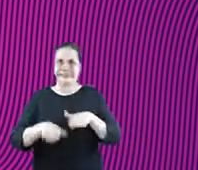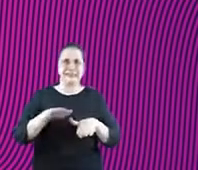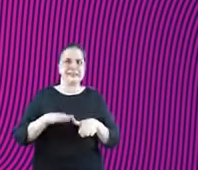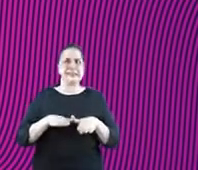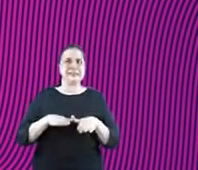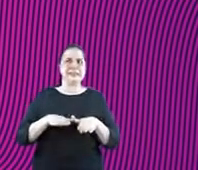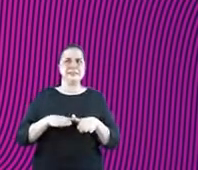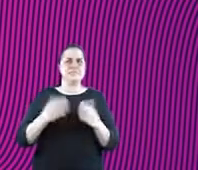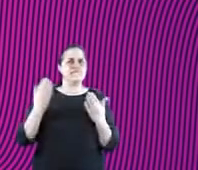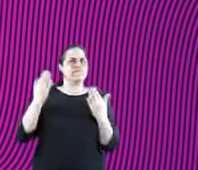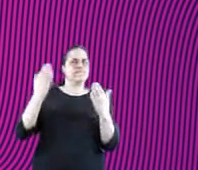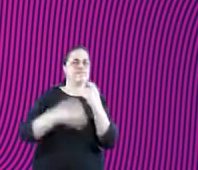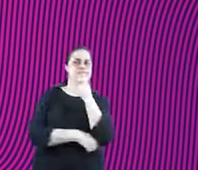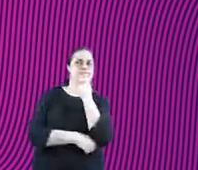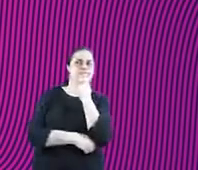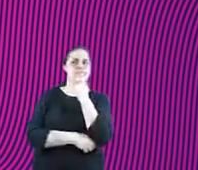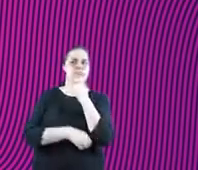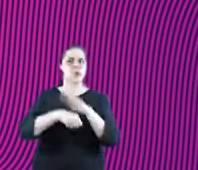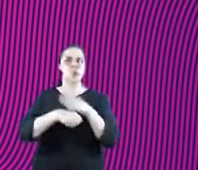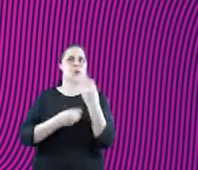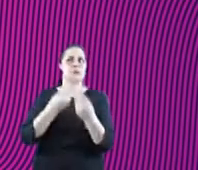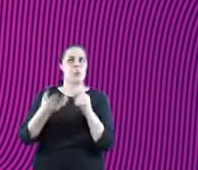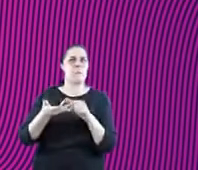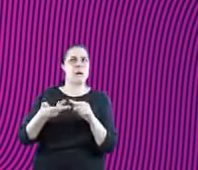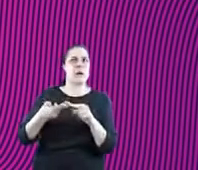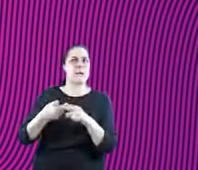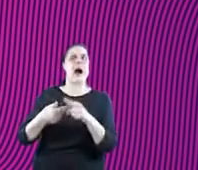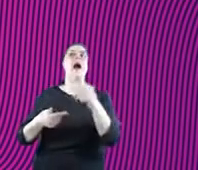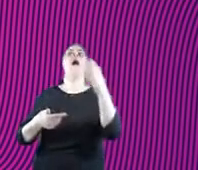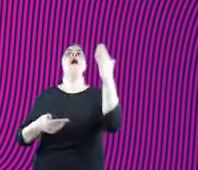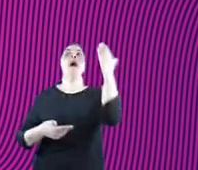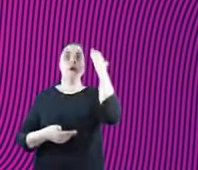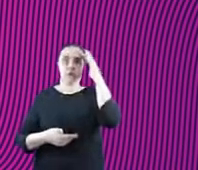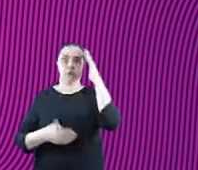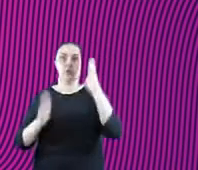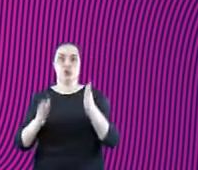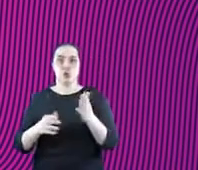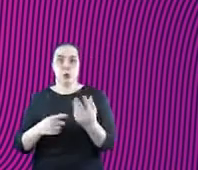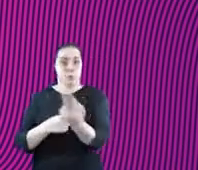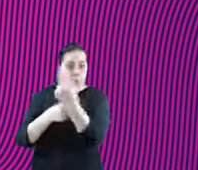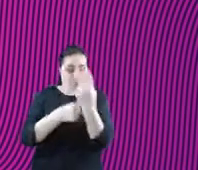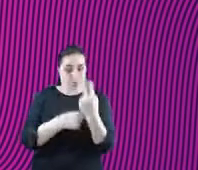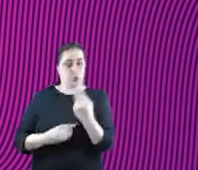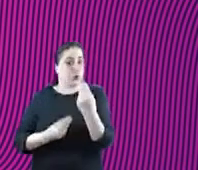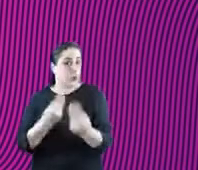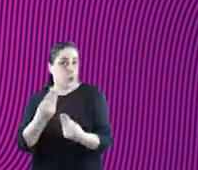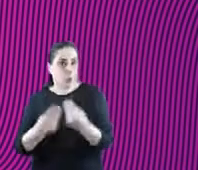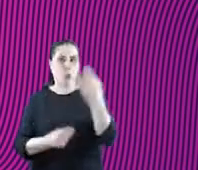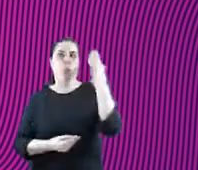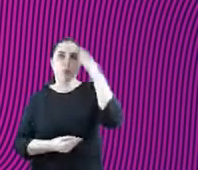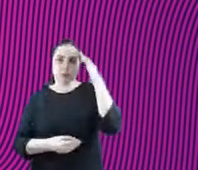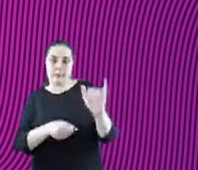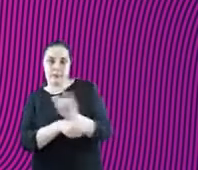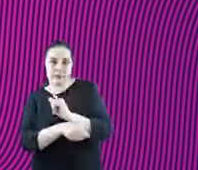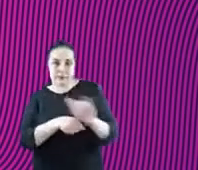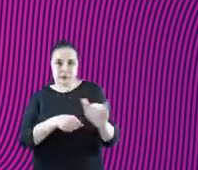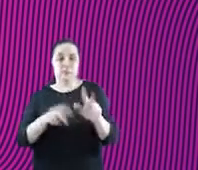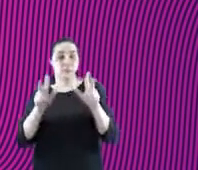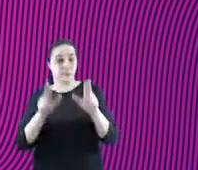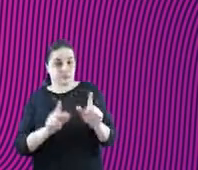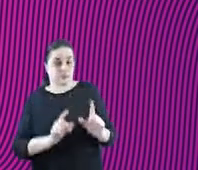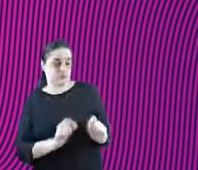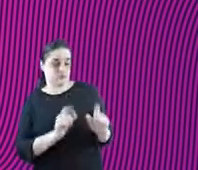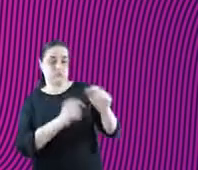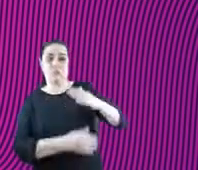Então, enquanto a gente não entende que essa doença, o câncer de mama, ela é uma doença